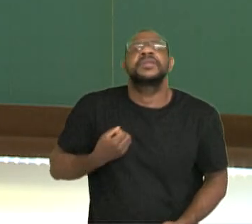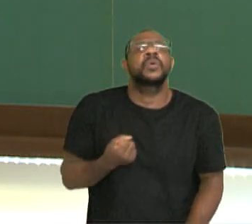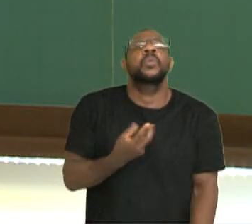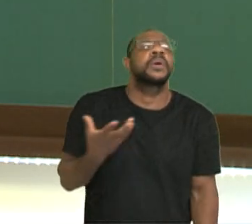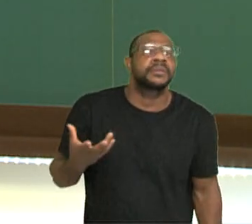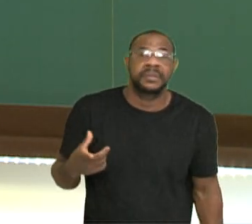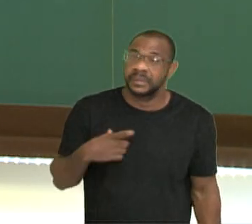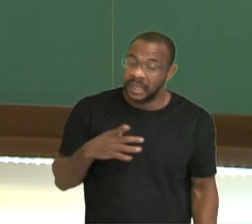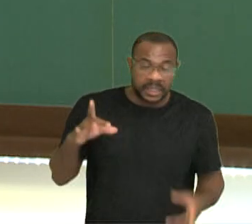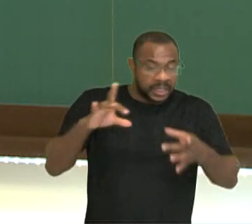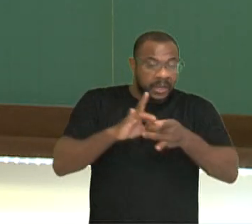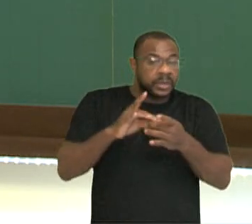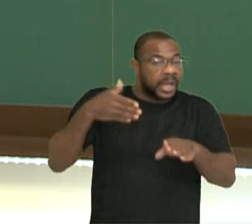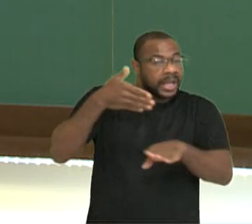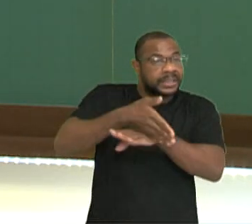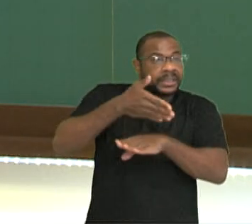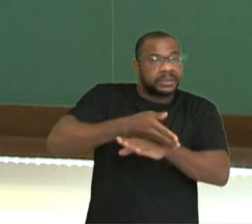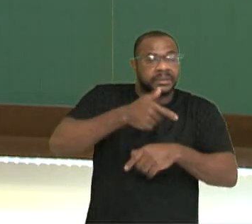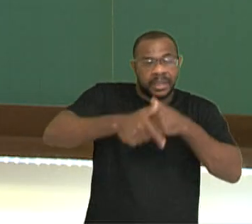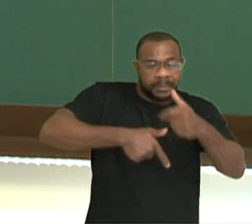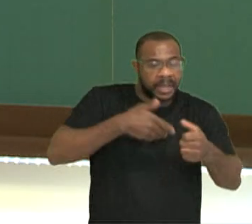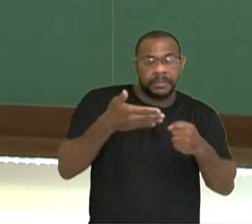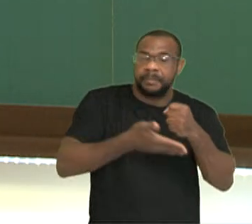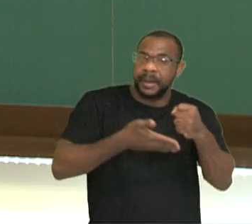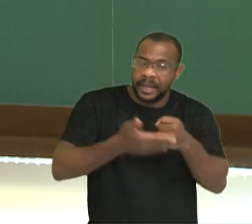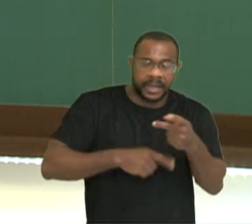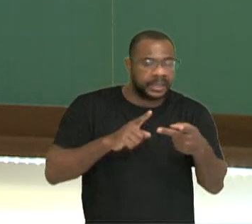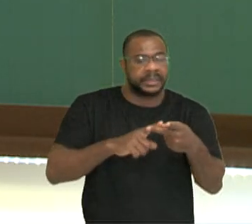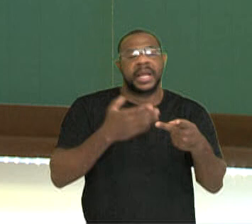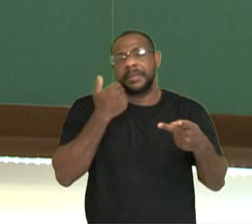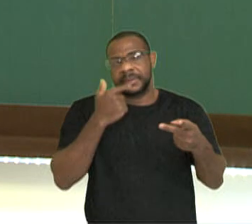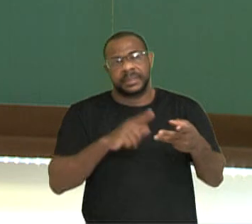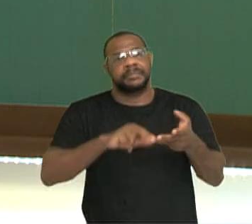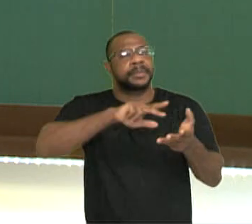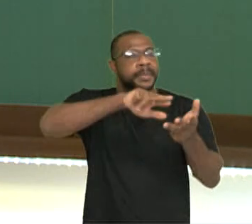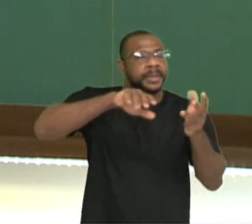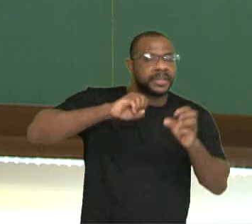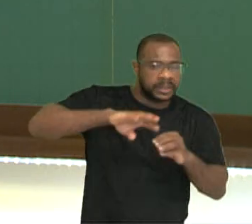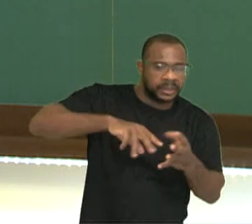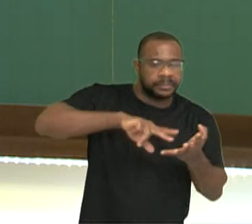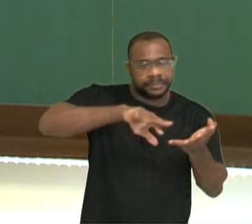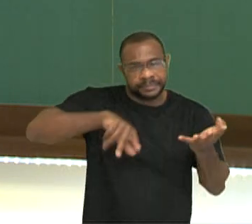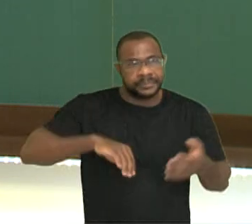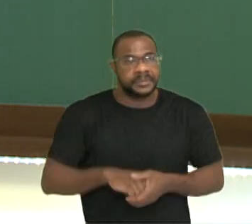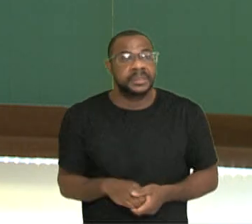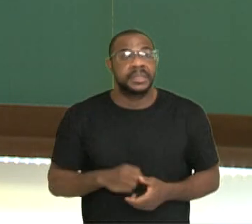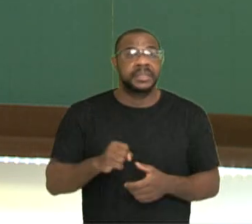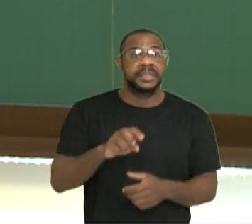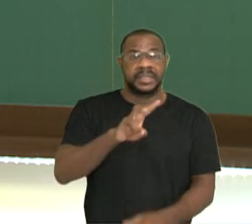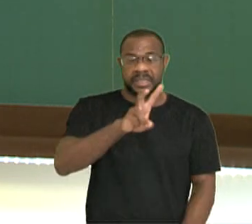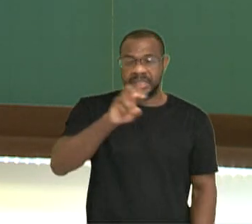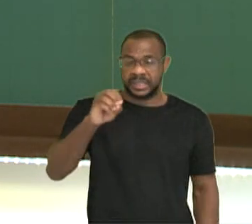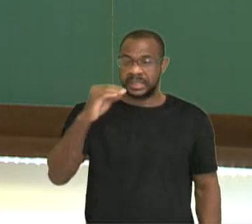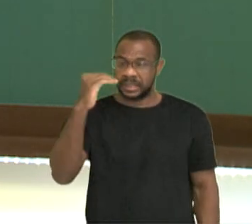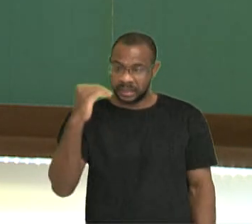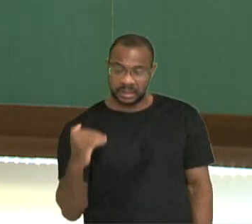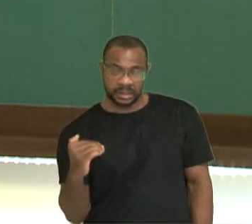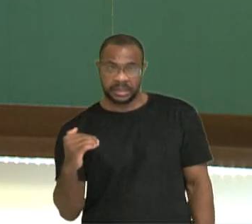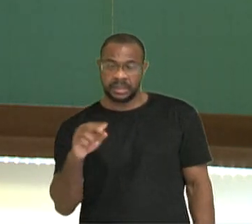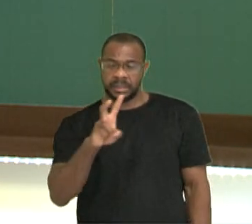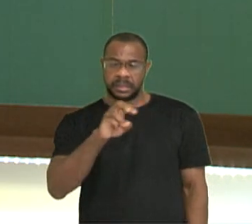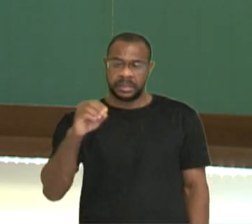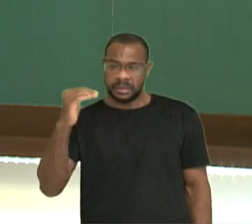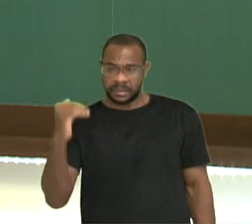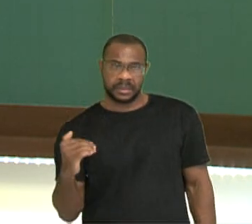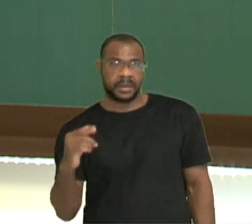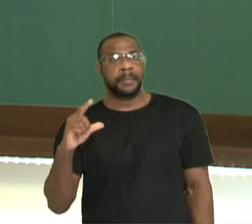ligado ao acesso a serviços básicos, à alimentação e tudo mais. Quando ele é abaixo de 500 é considerado baixo. Aqui